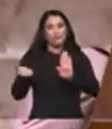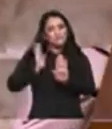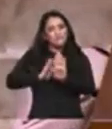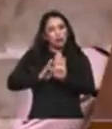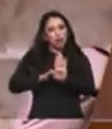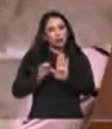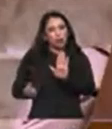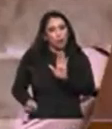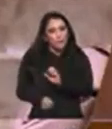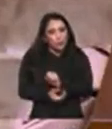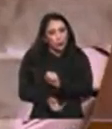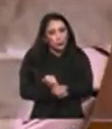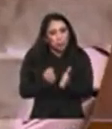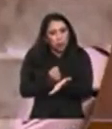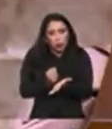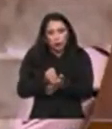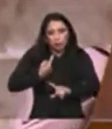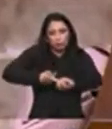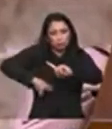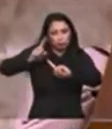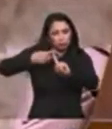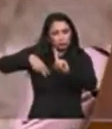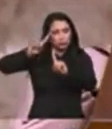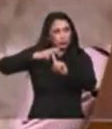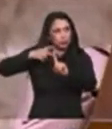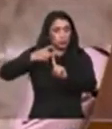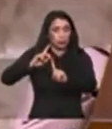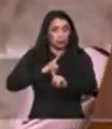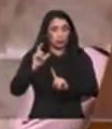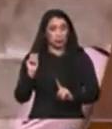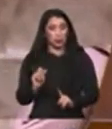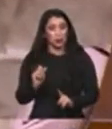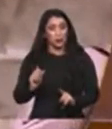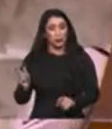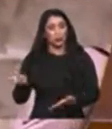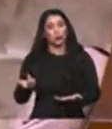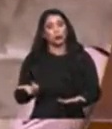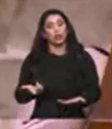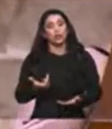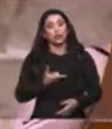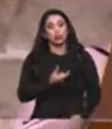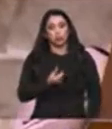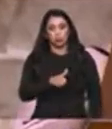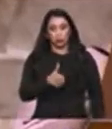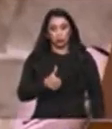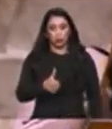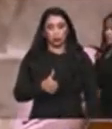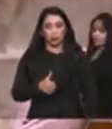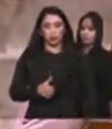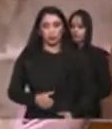propinas, contratos superfaturados e manifestamente desvantajosos. Se não vejamos, em 2011,